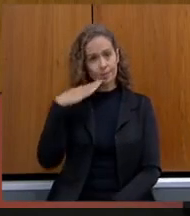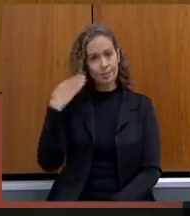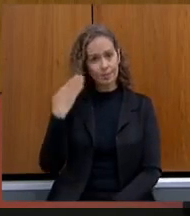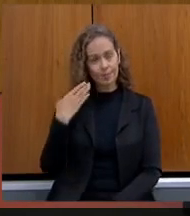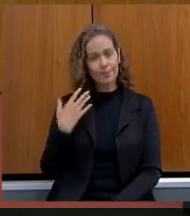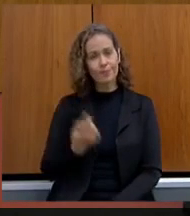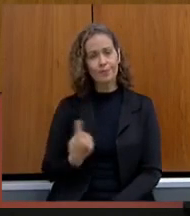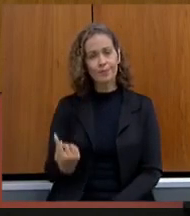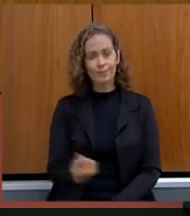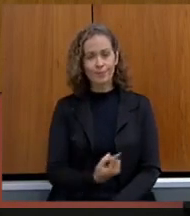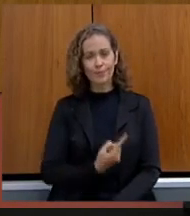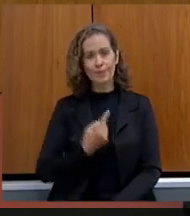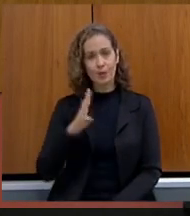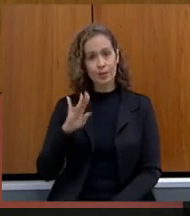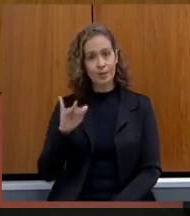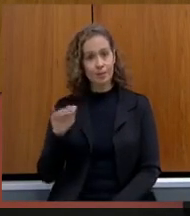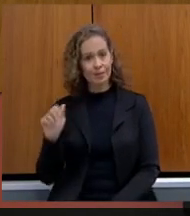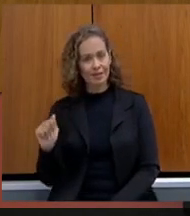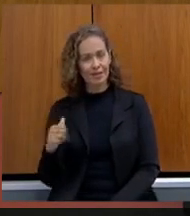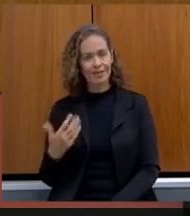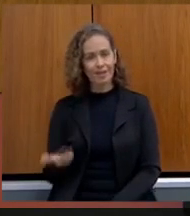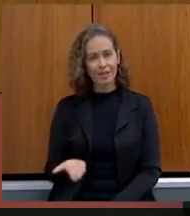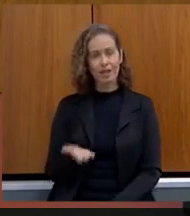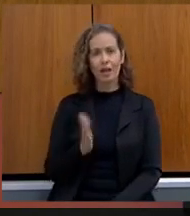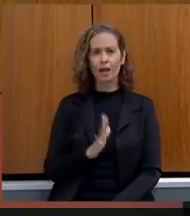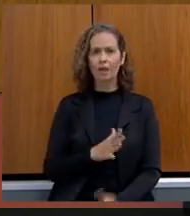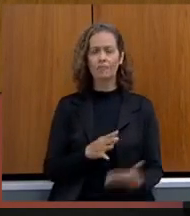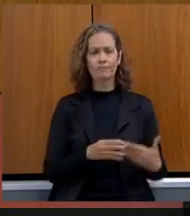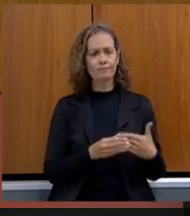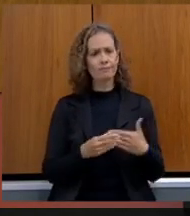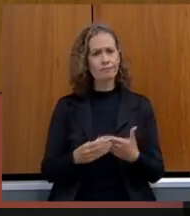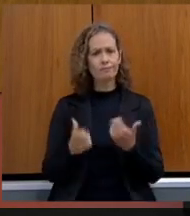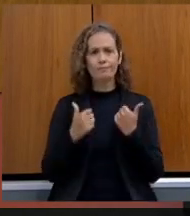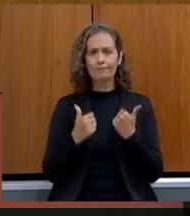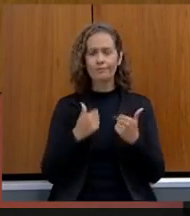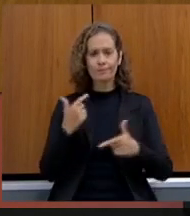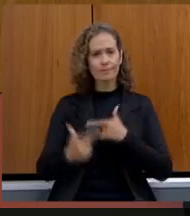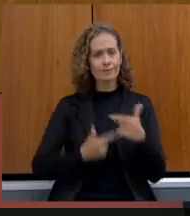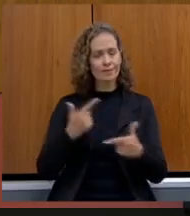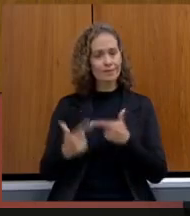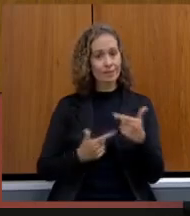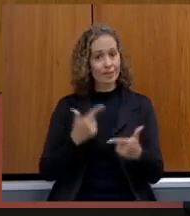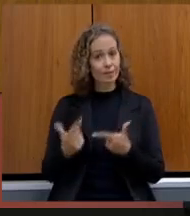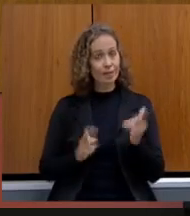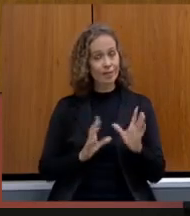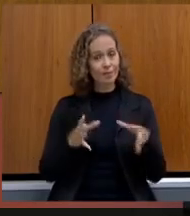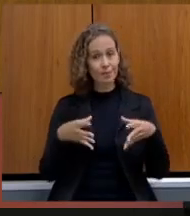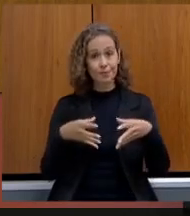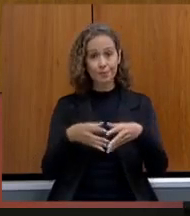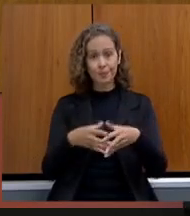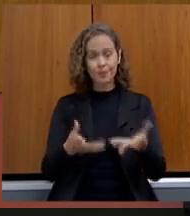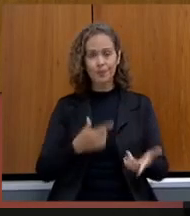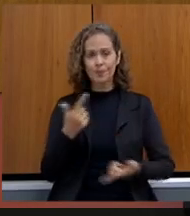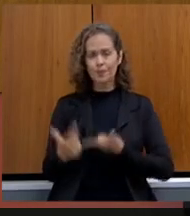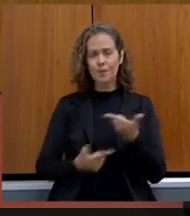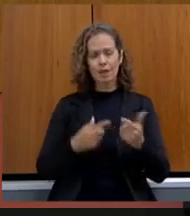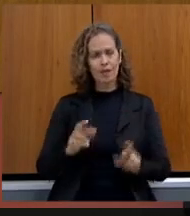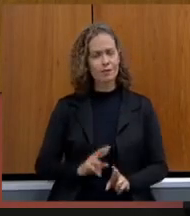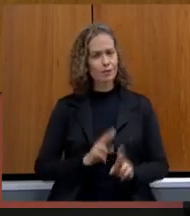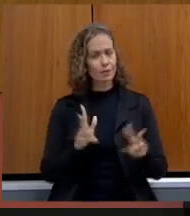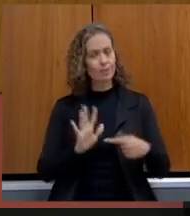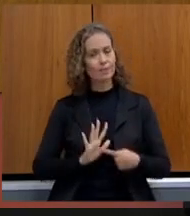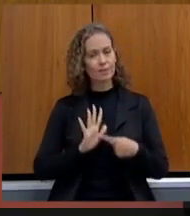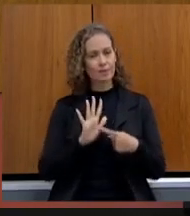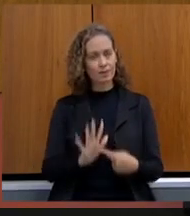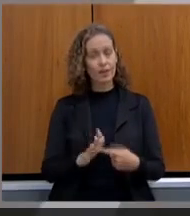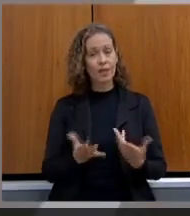Cerqueira Nossa Bia que conduz tão bem essa comissão e faz um trabalho tão destacado diferenciado